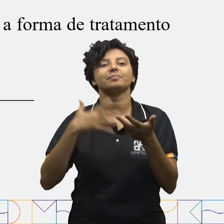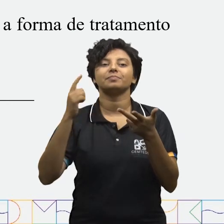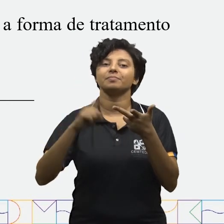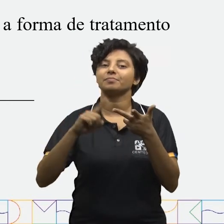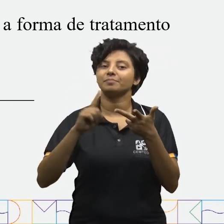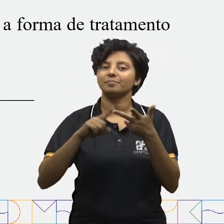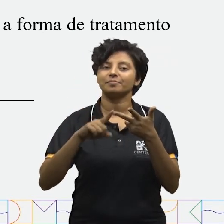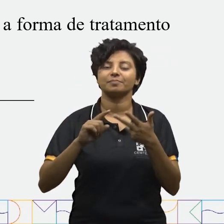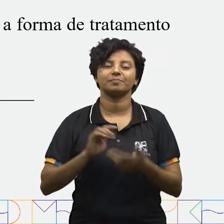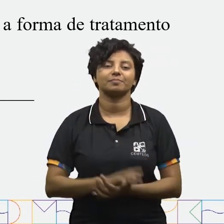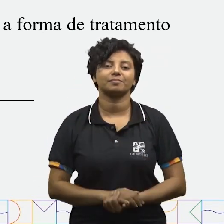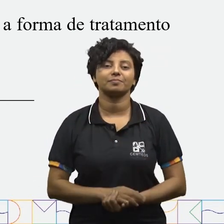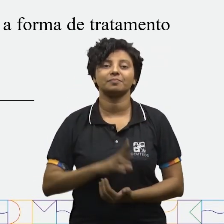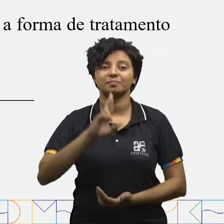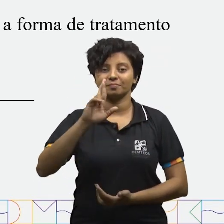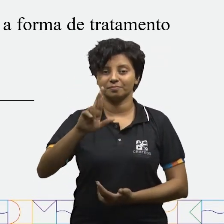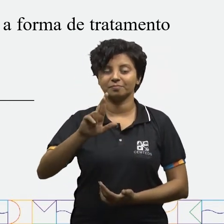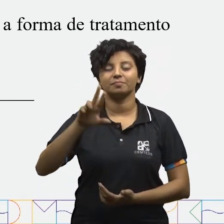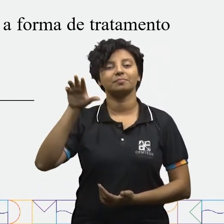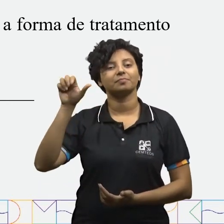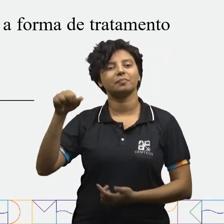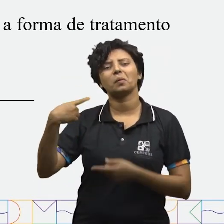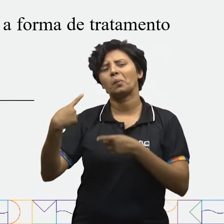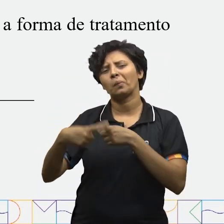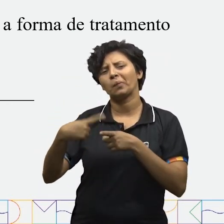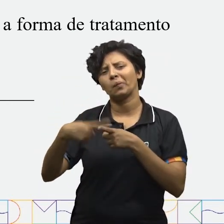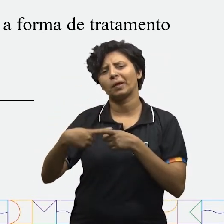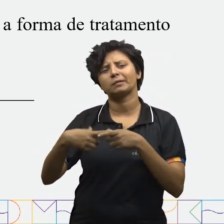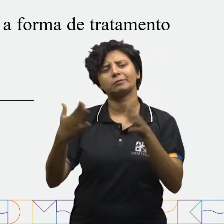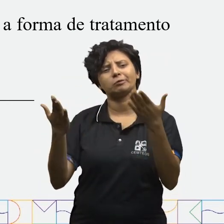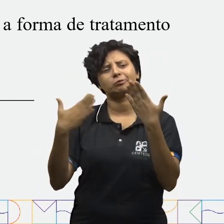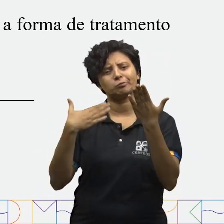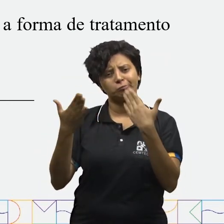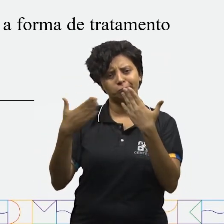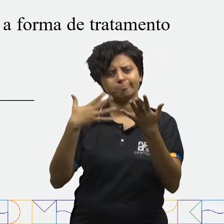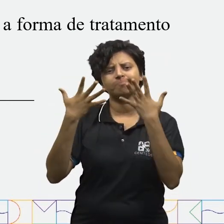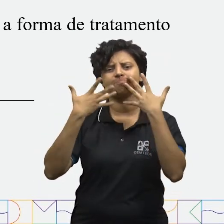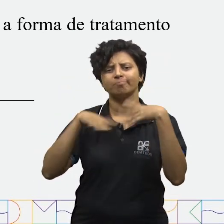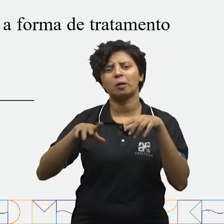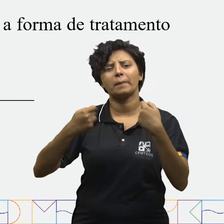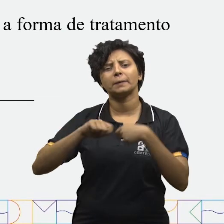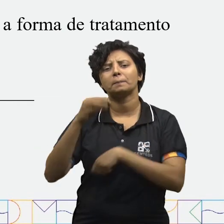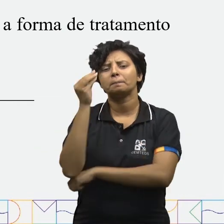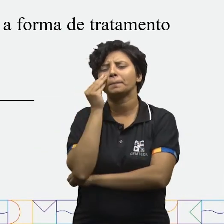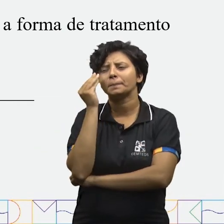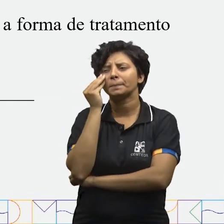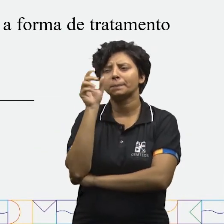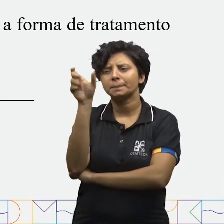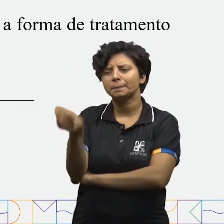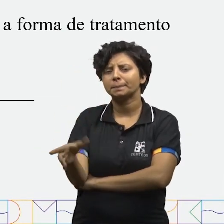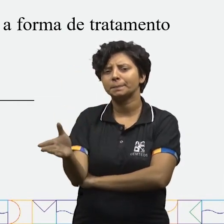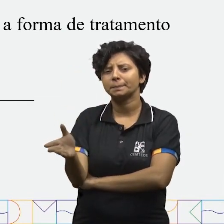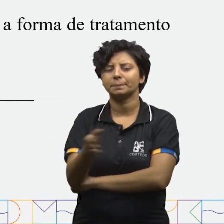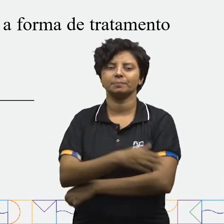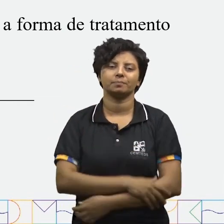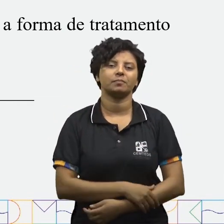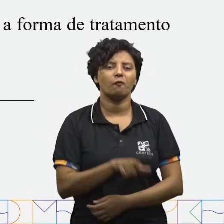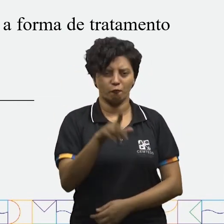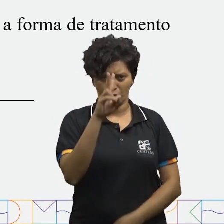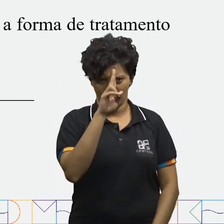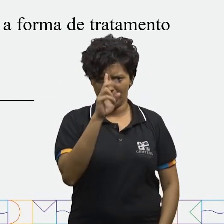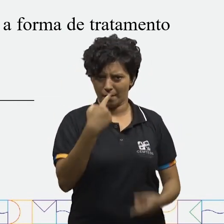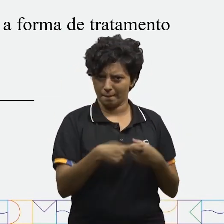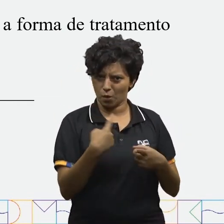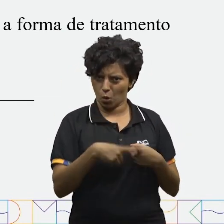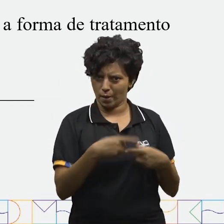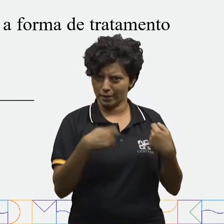Atividade número 3. Responda. Letra A. Por que em uma conversa espontânea deve-se ouvir atentamente o outro?